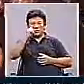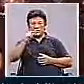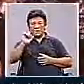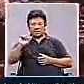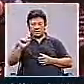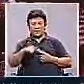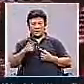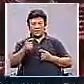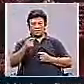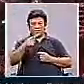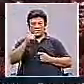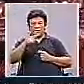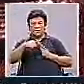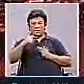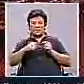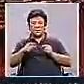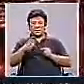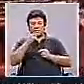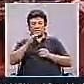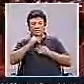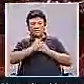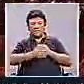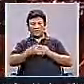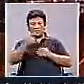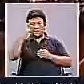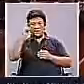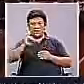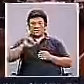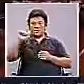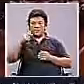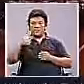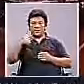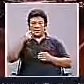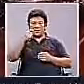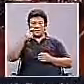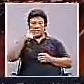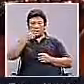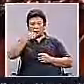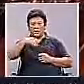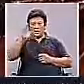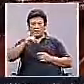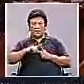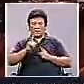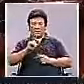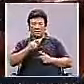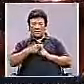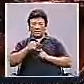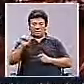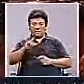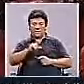Temos o Mercedes blindado, que era erradamente dado como o Presidente de Hitler, que não era, foi encomendado pelo Estado português.